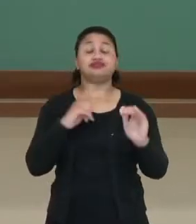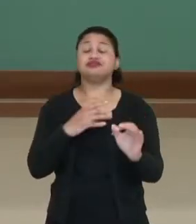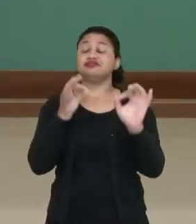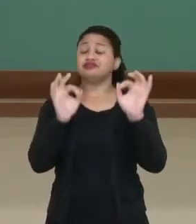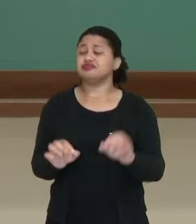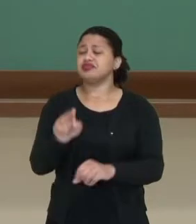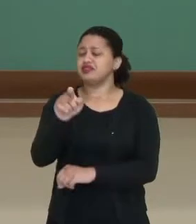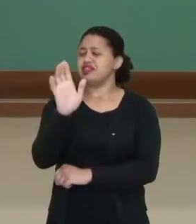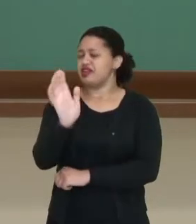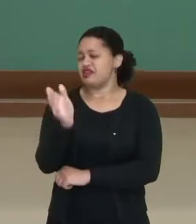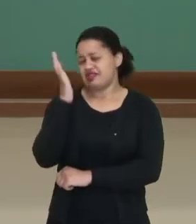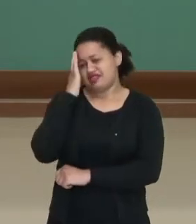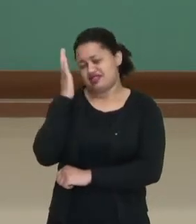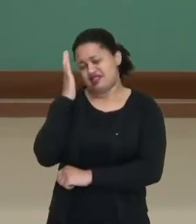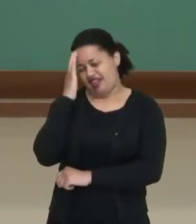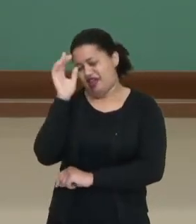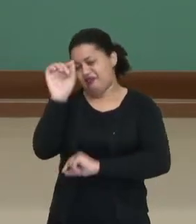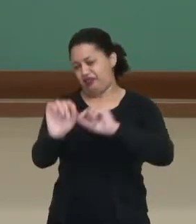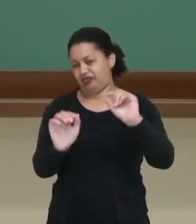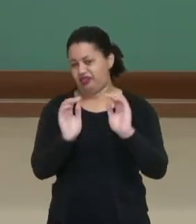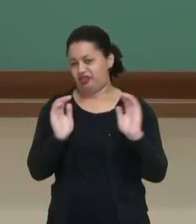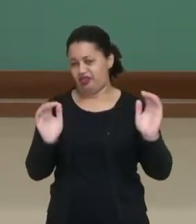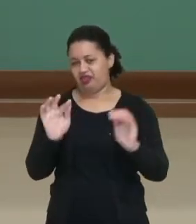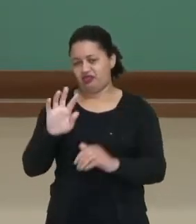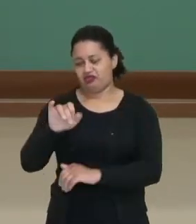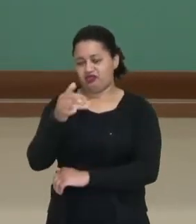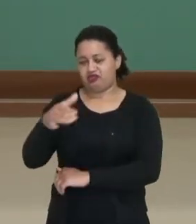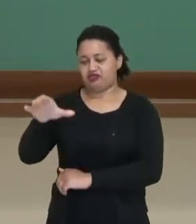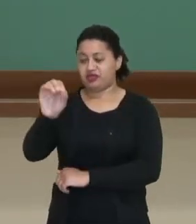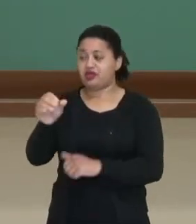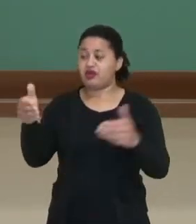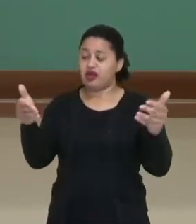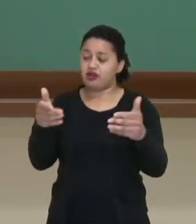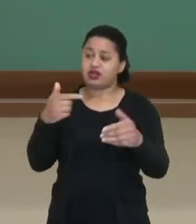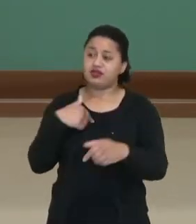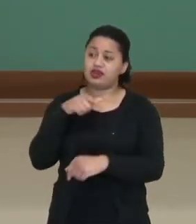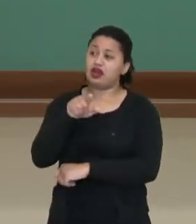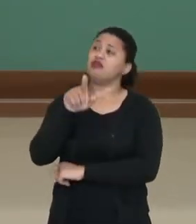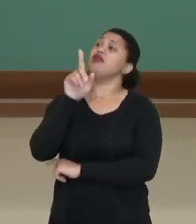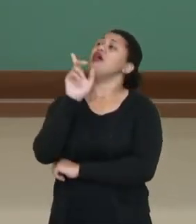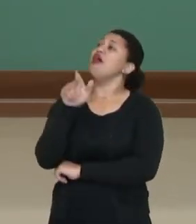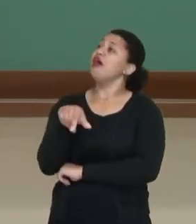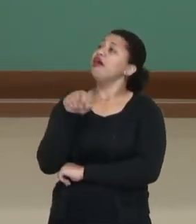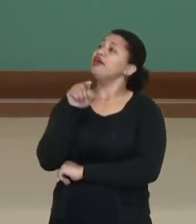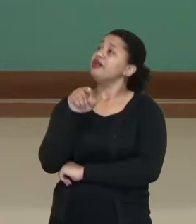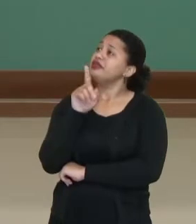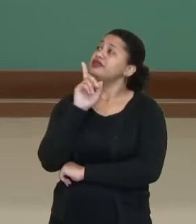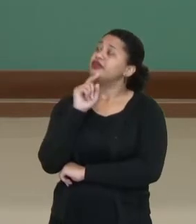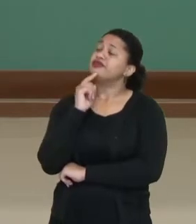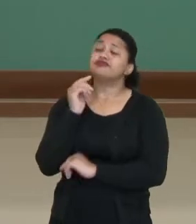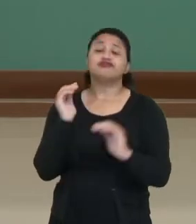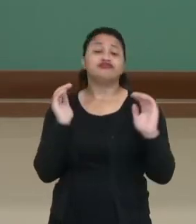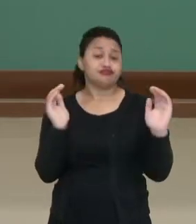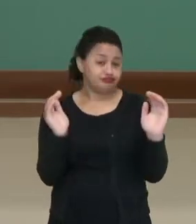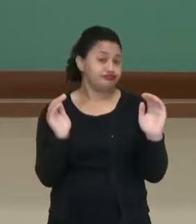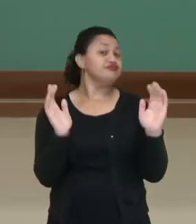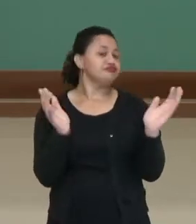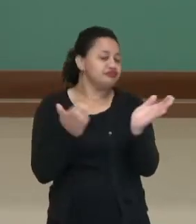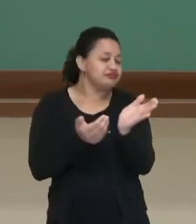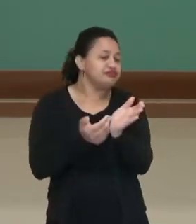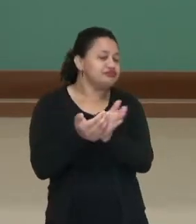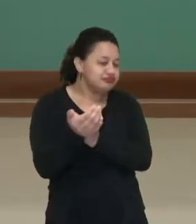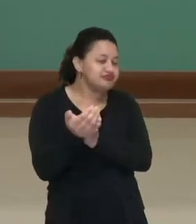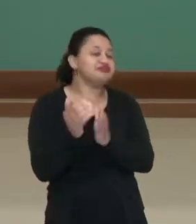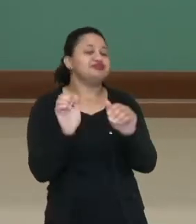tem ele aí dentro da sua cabeça. E agora você vai, puxa, isso era uma função. E é assim que funciona quando a gente começa